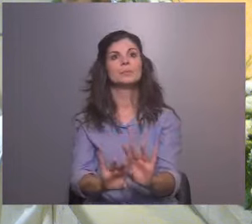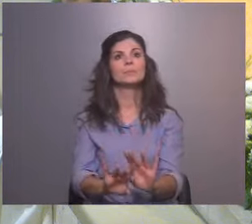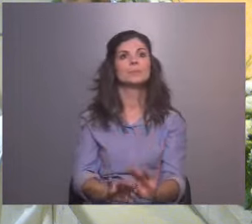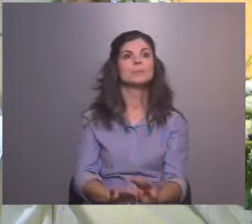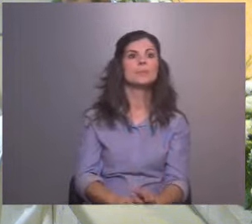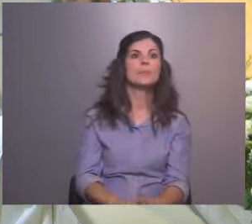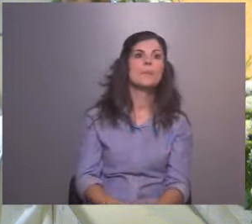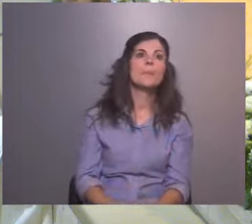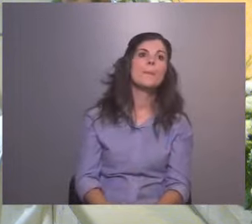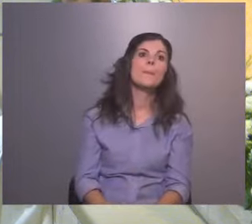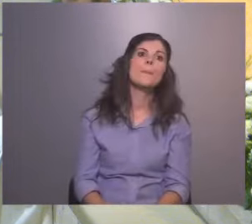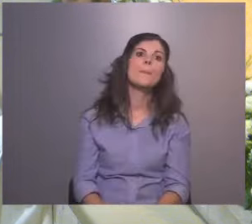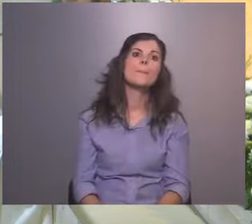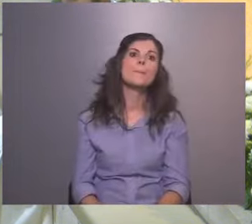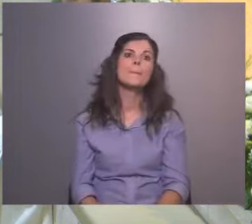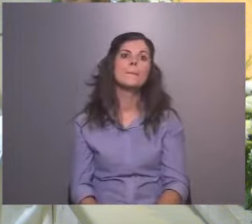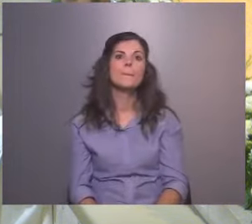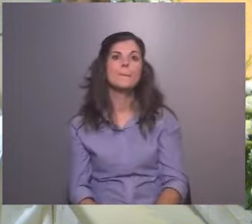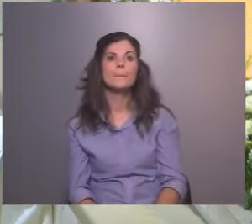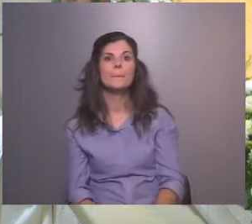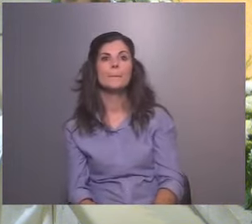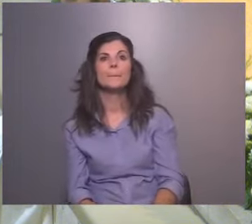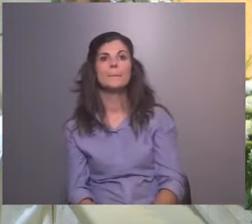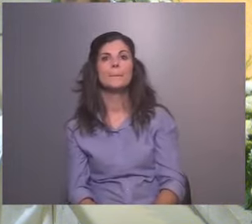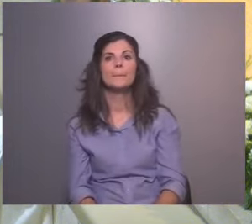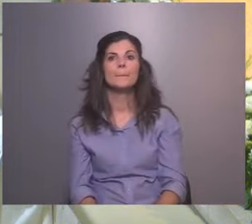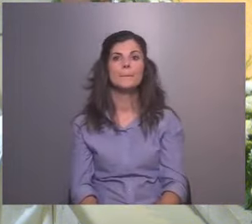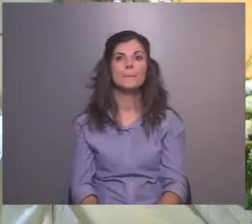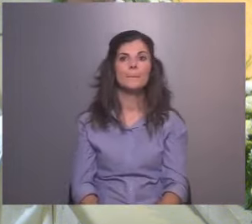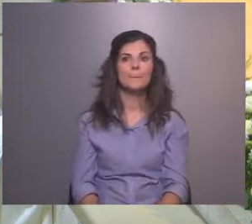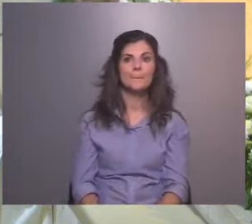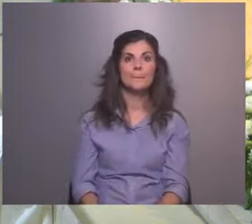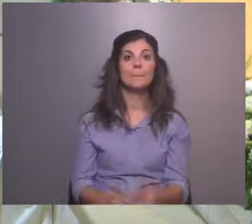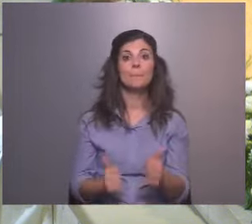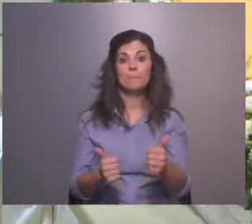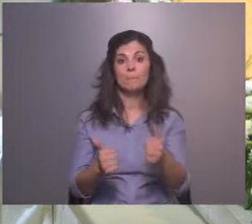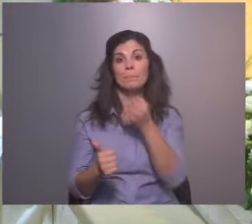paz. Cantamos.